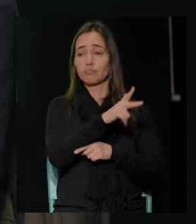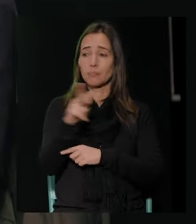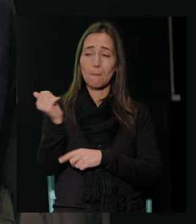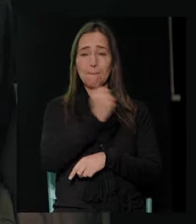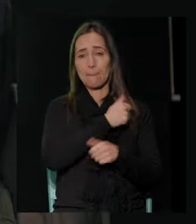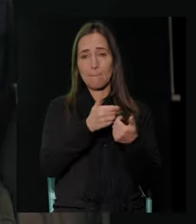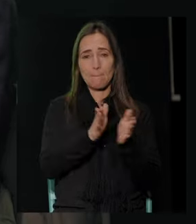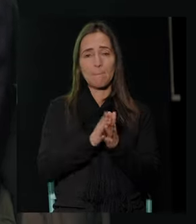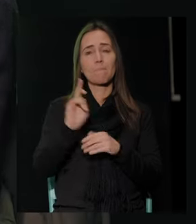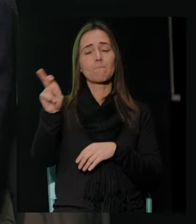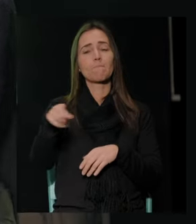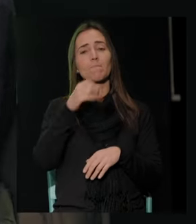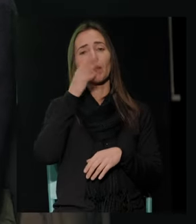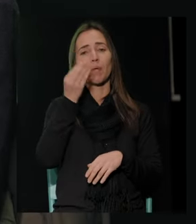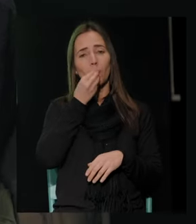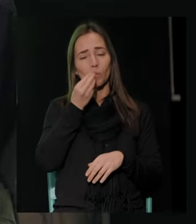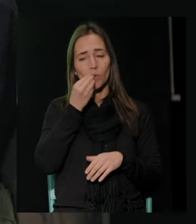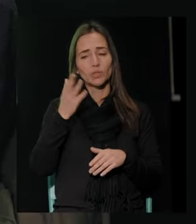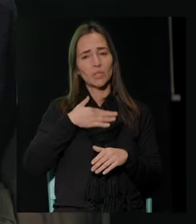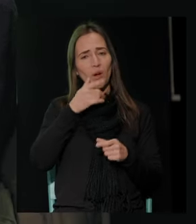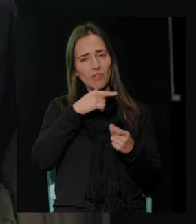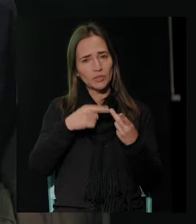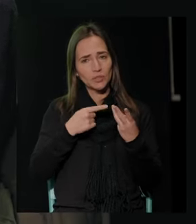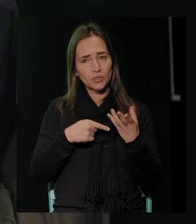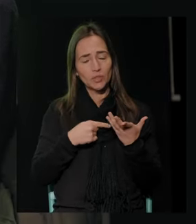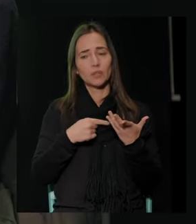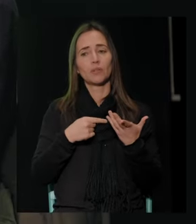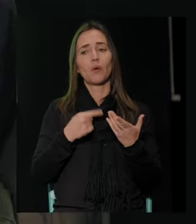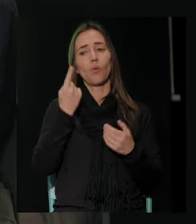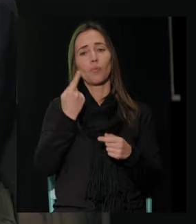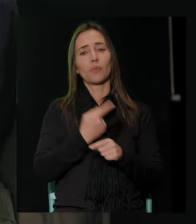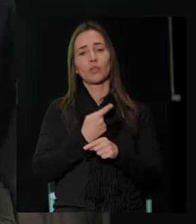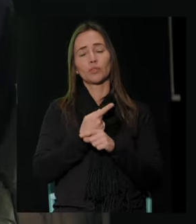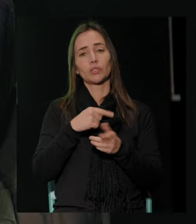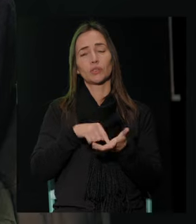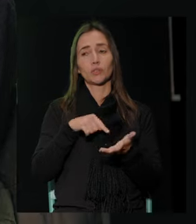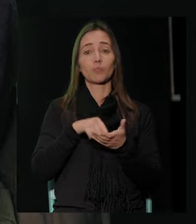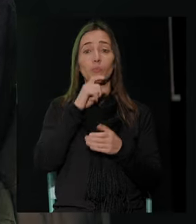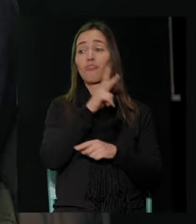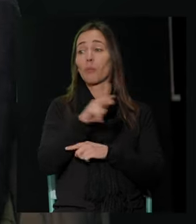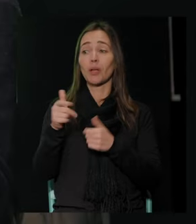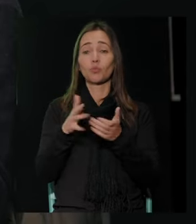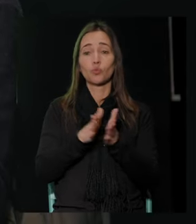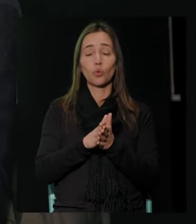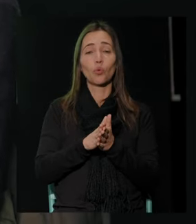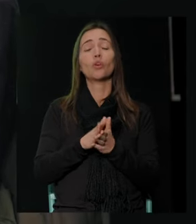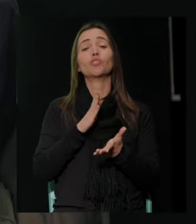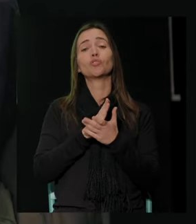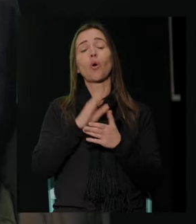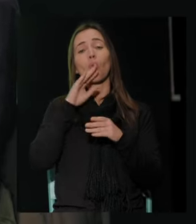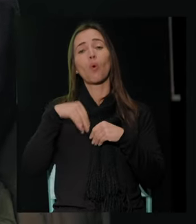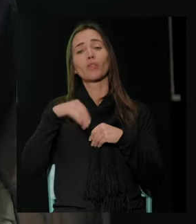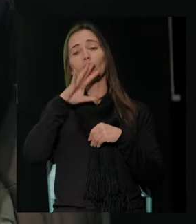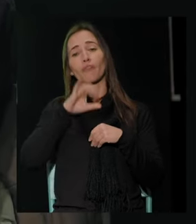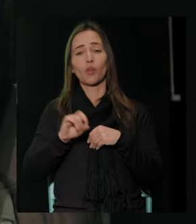lá tomar o pequeno almoço, ela servia-nos café, etc. Uma das condições era não podermos, podíamos filmar em todo o lado, menos no quarto do filho. O